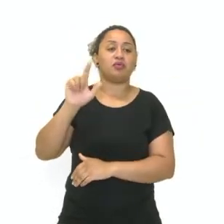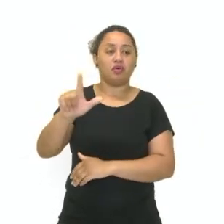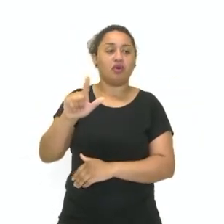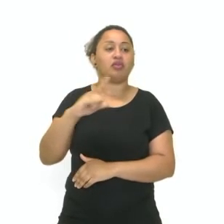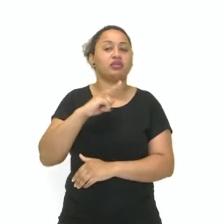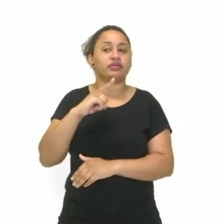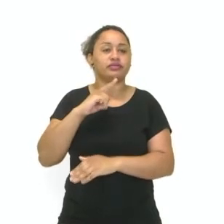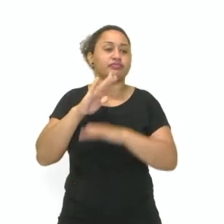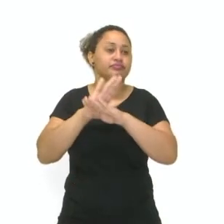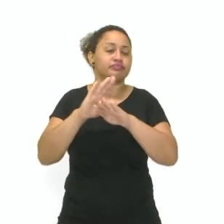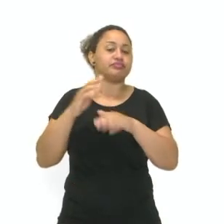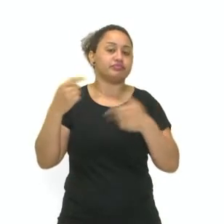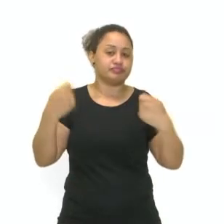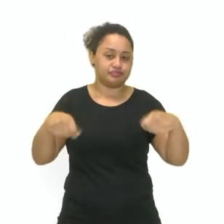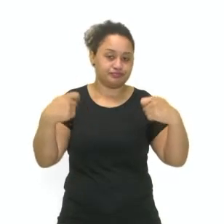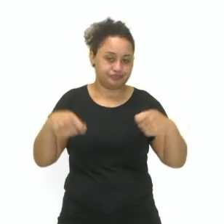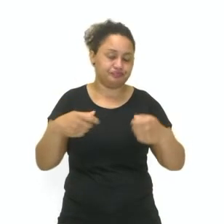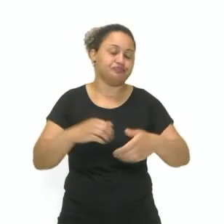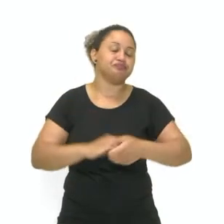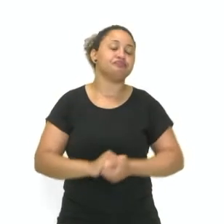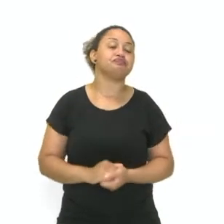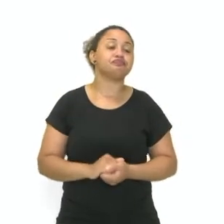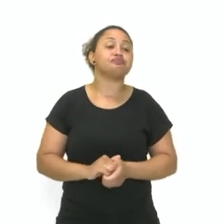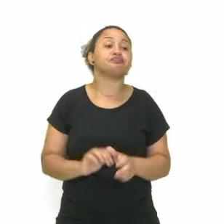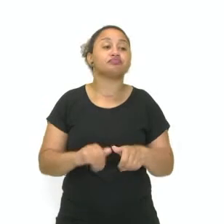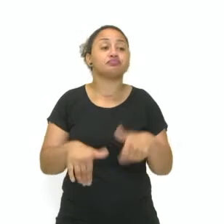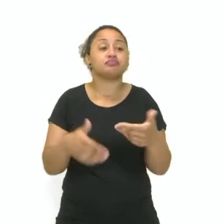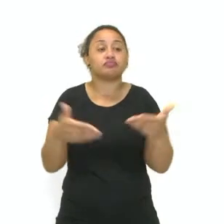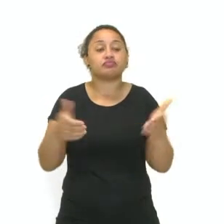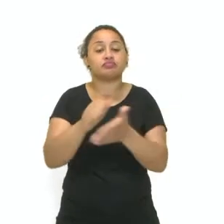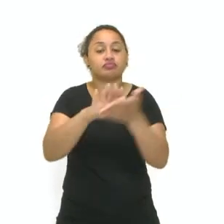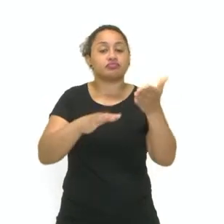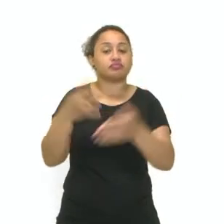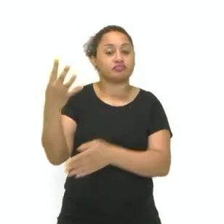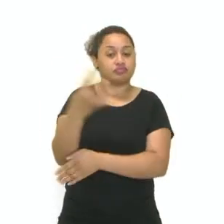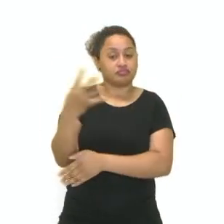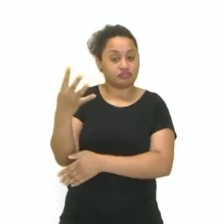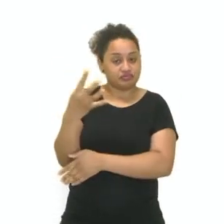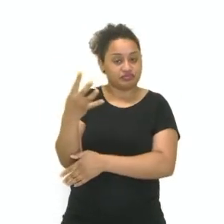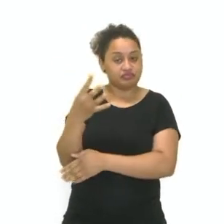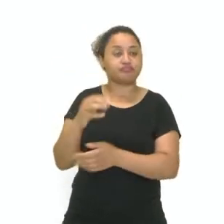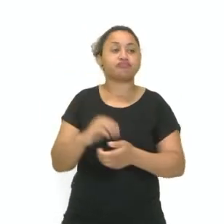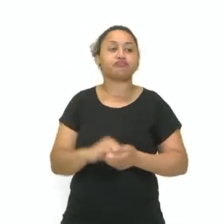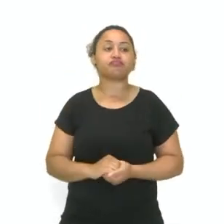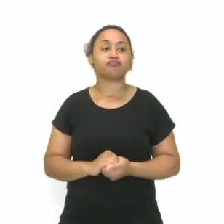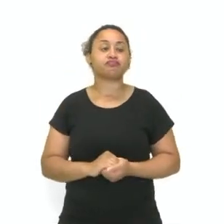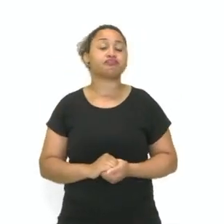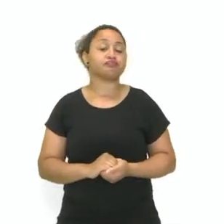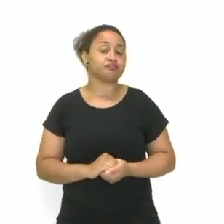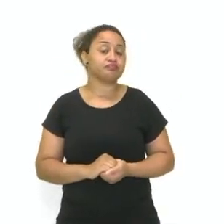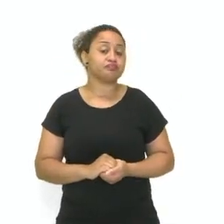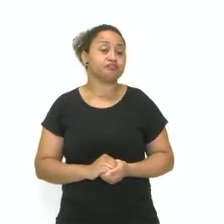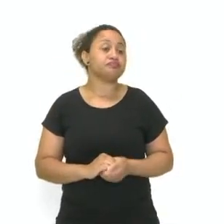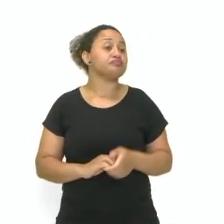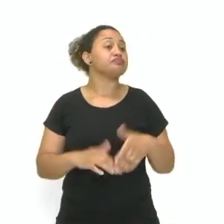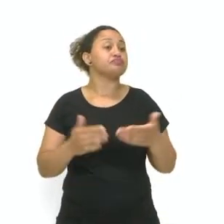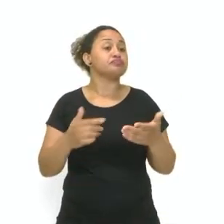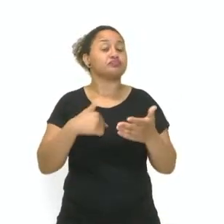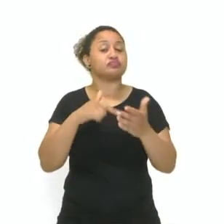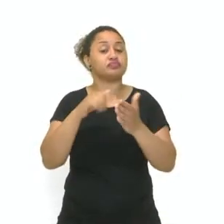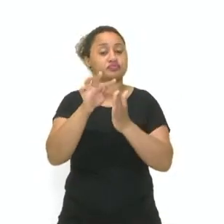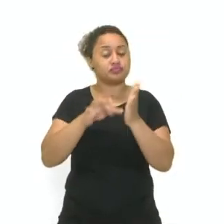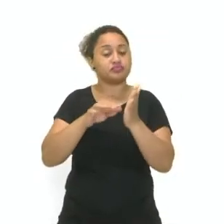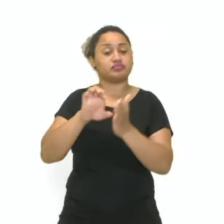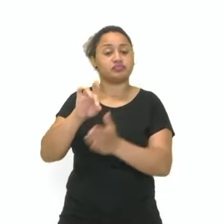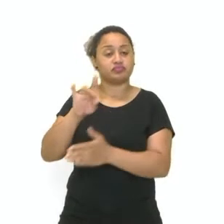Necessário. E aqui chegamos, então, à atividade 4 na nossa análise. O editorial é um